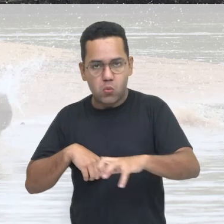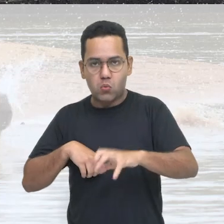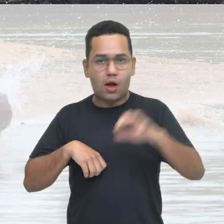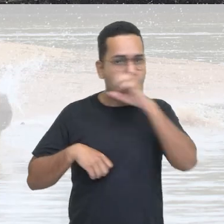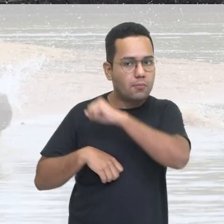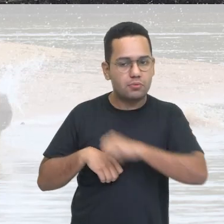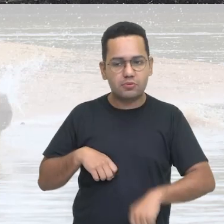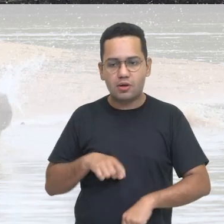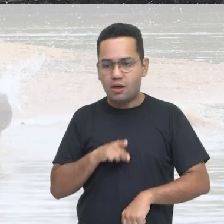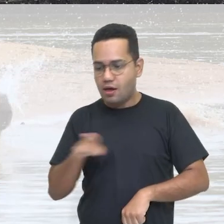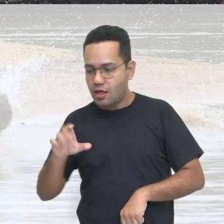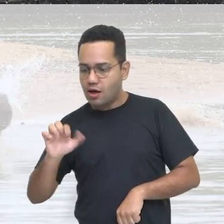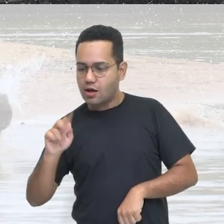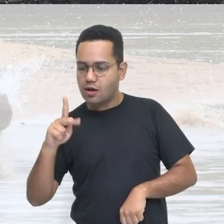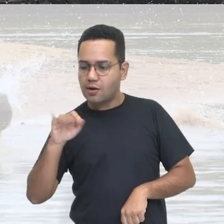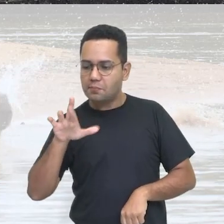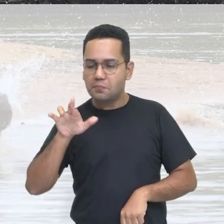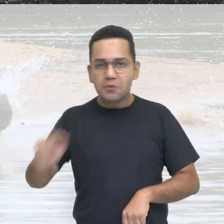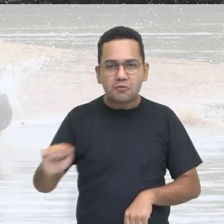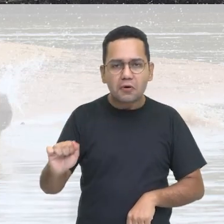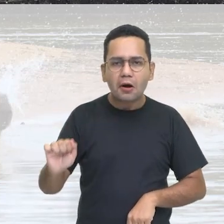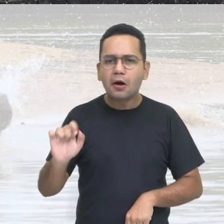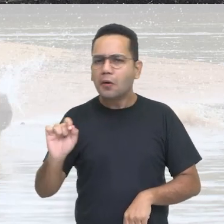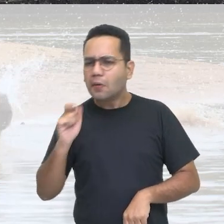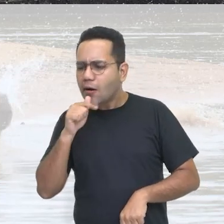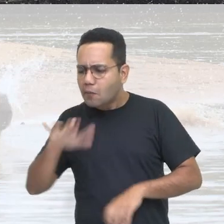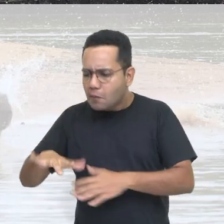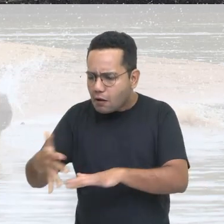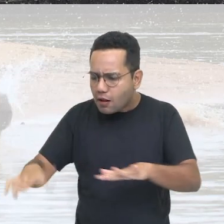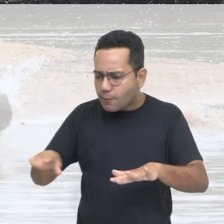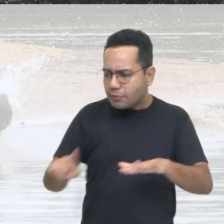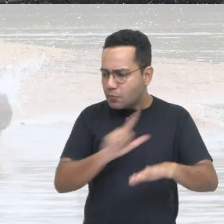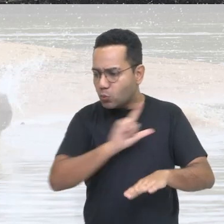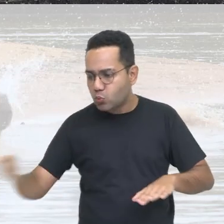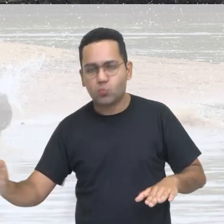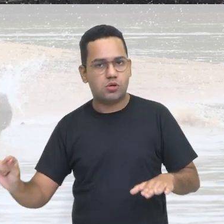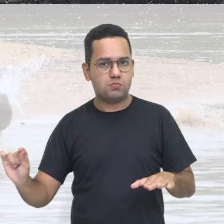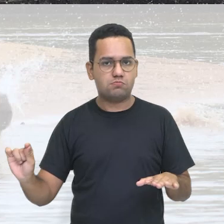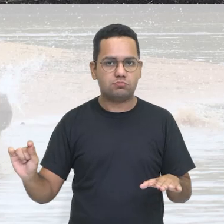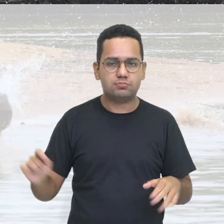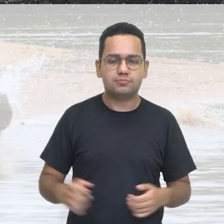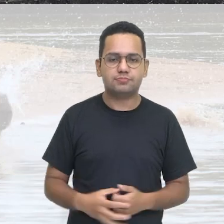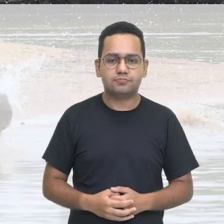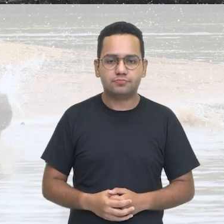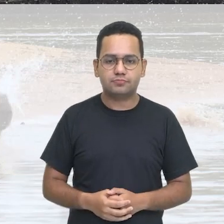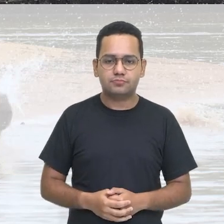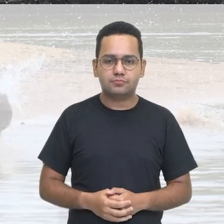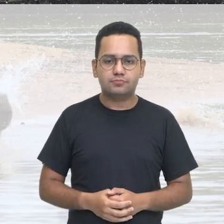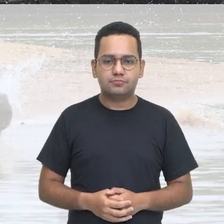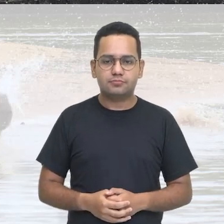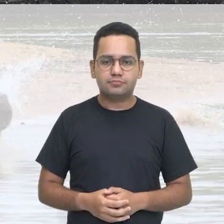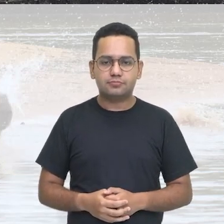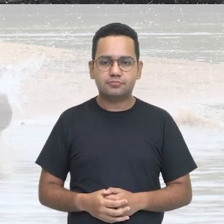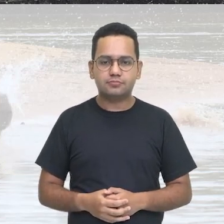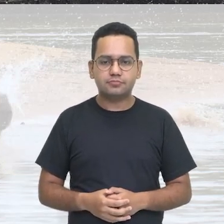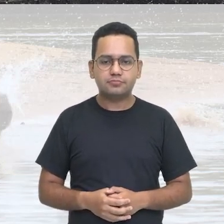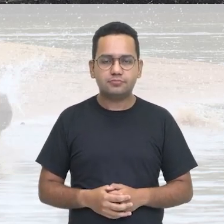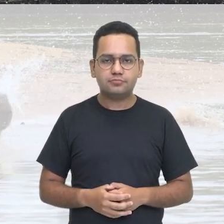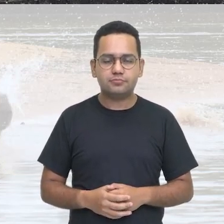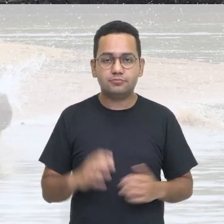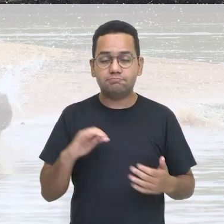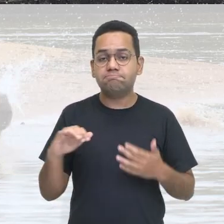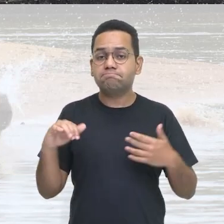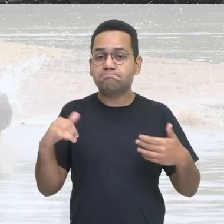direção ao rio né para poder tentar fugir do Predador assim os seres vivos eles